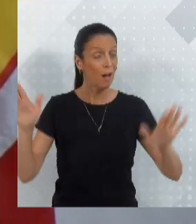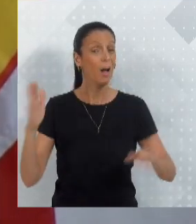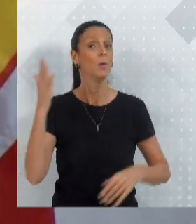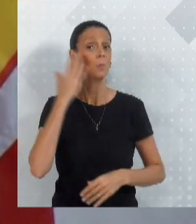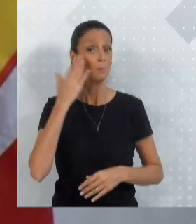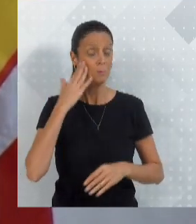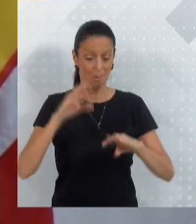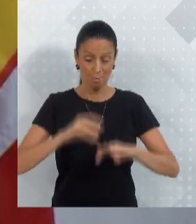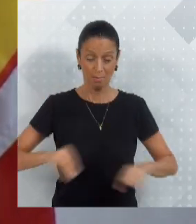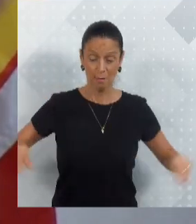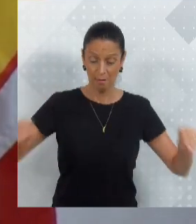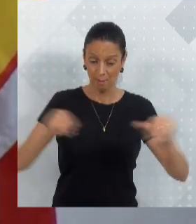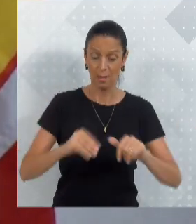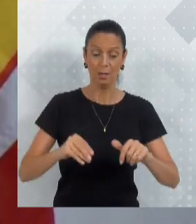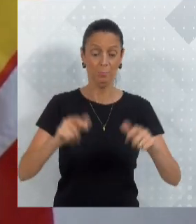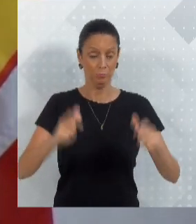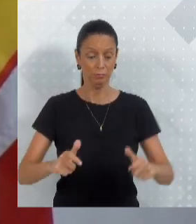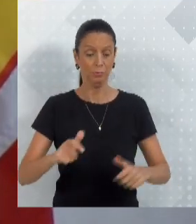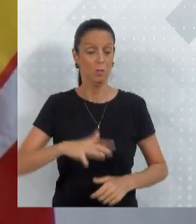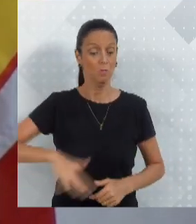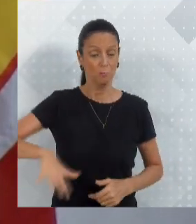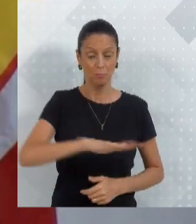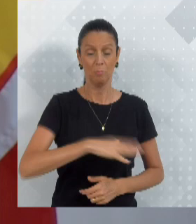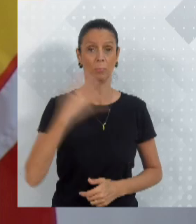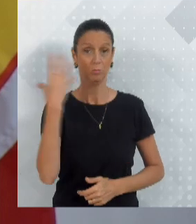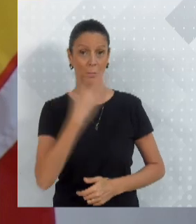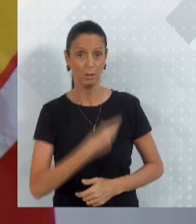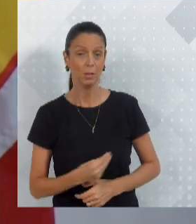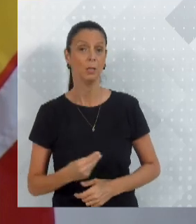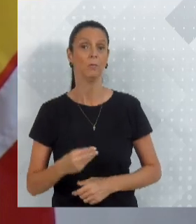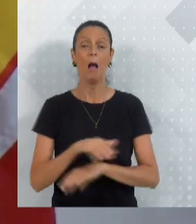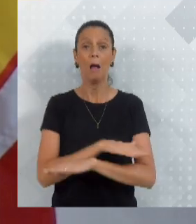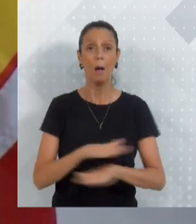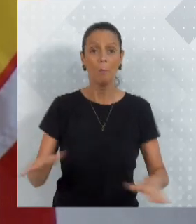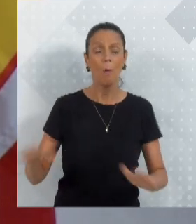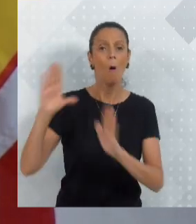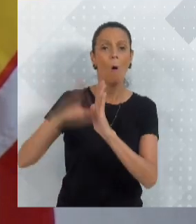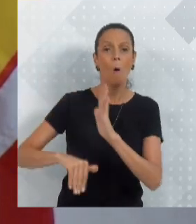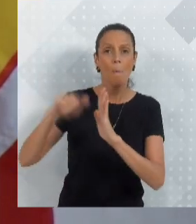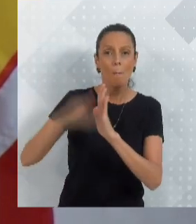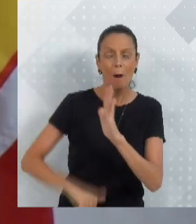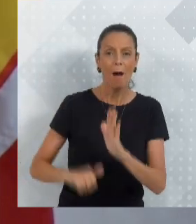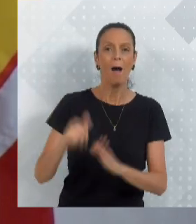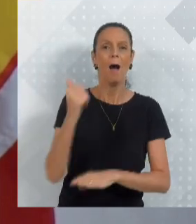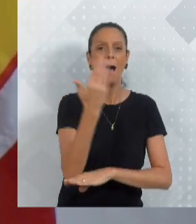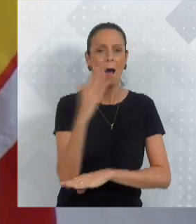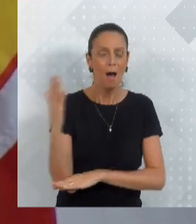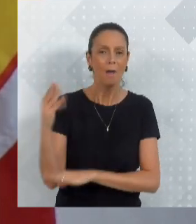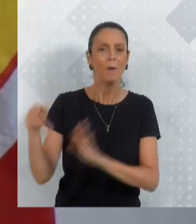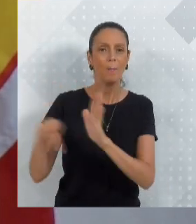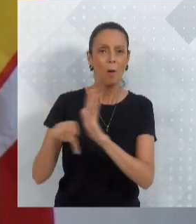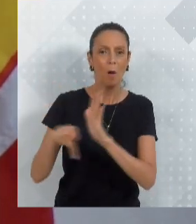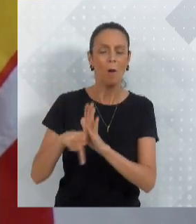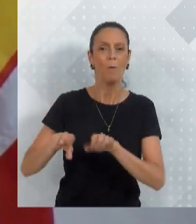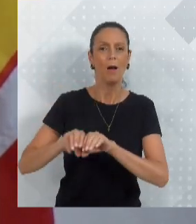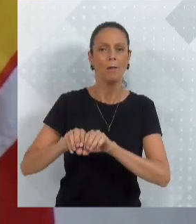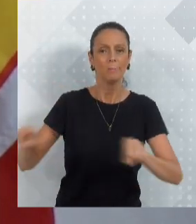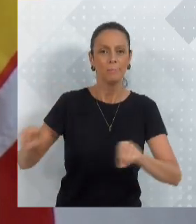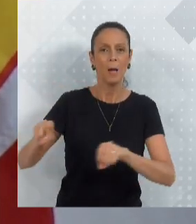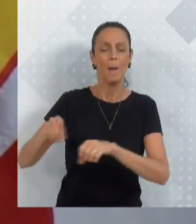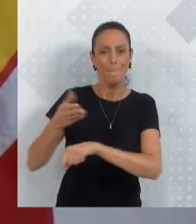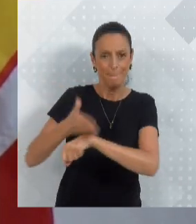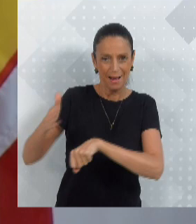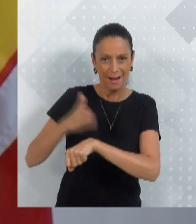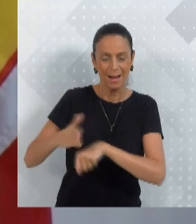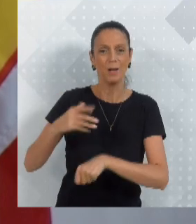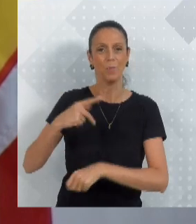não estão roubando palmito. Bom, se estava roubando palmito é porque estava faltando fiscalização. Estava faltando policiamento ambiental, estava faltando que as autoridades tomassem providências. Uma coisa